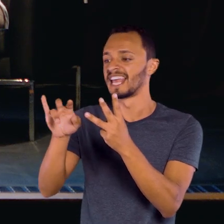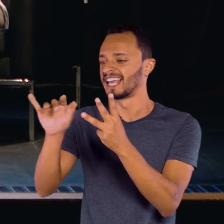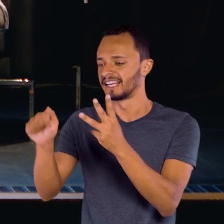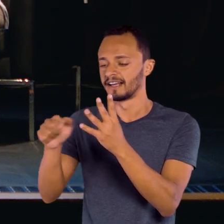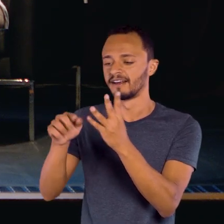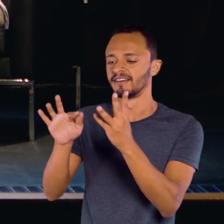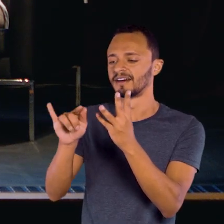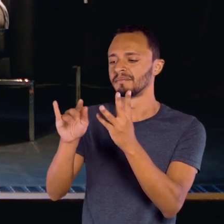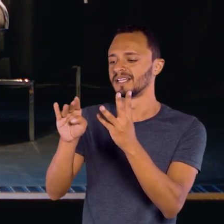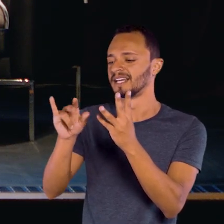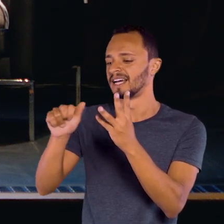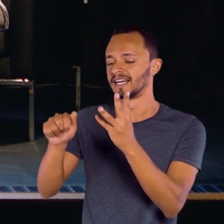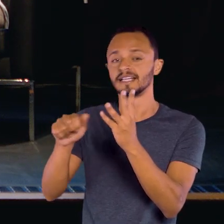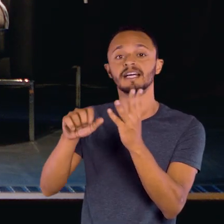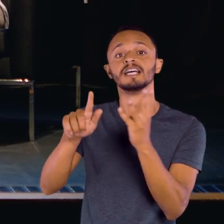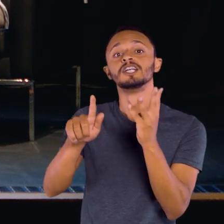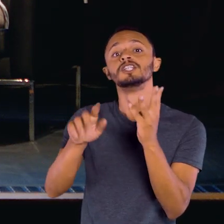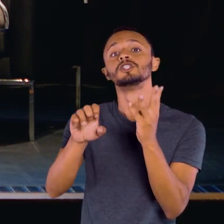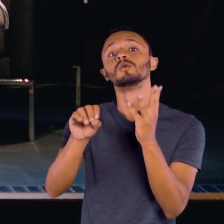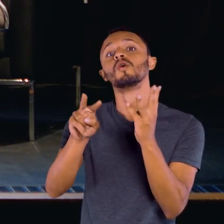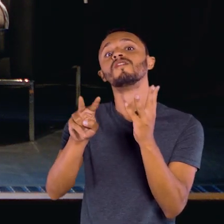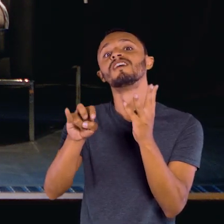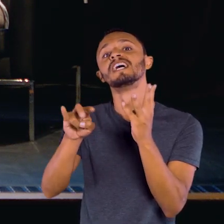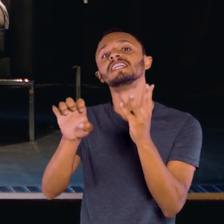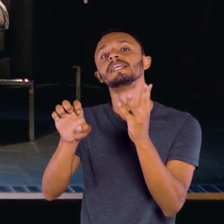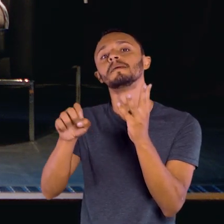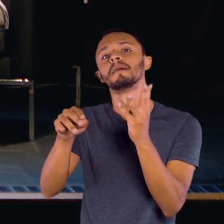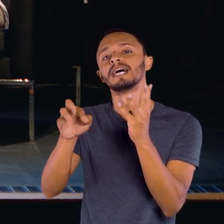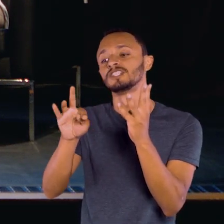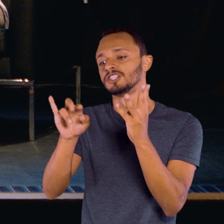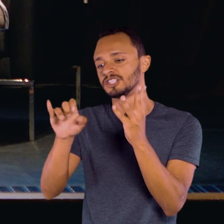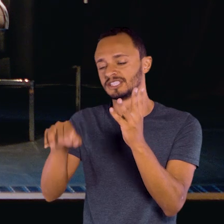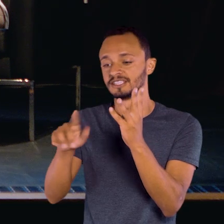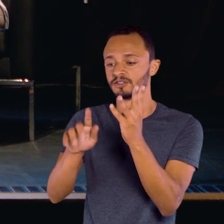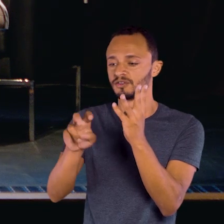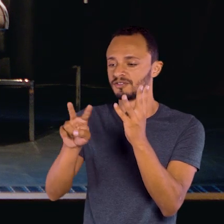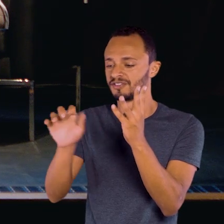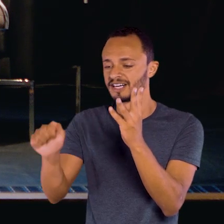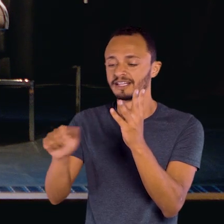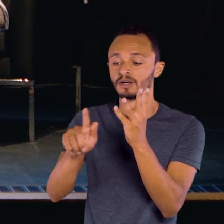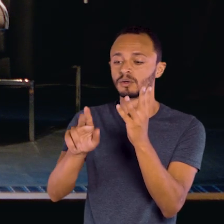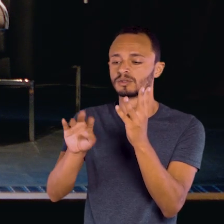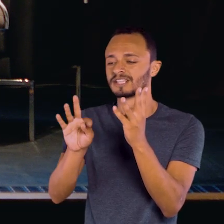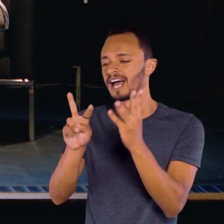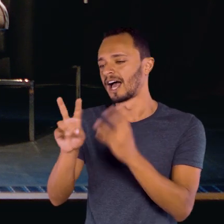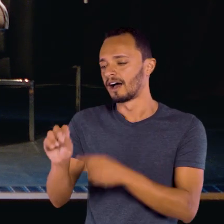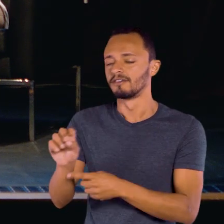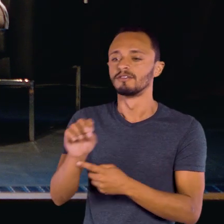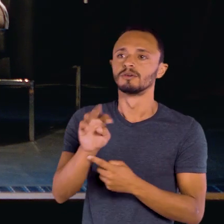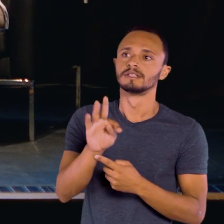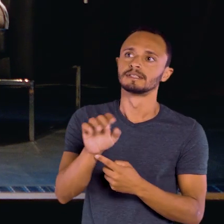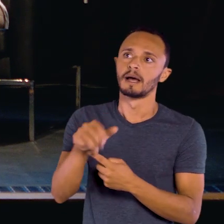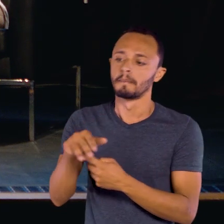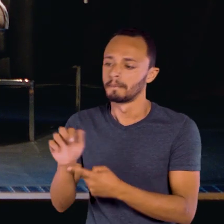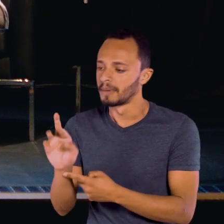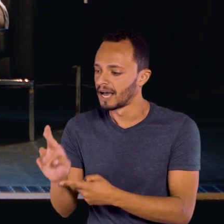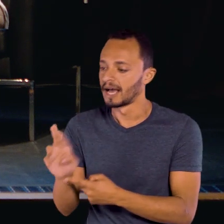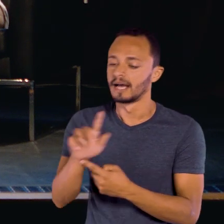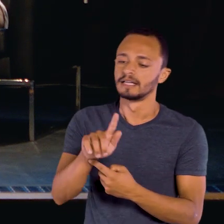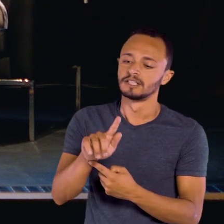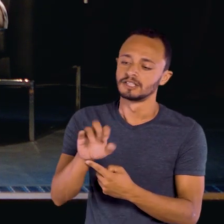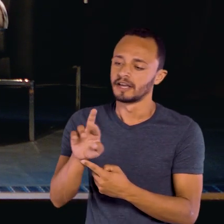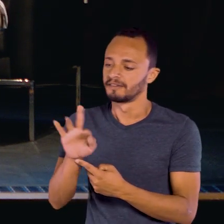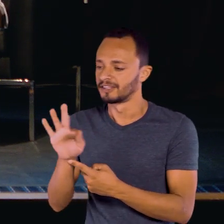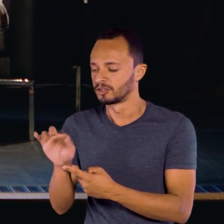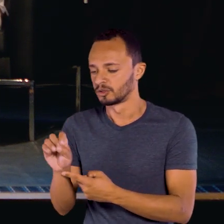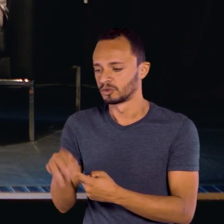Edmilson. Fabiana Cosa, Giovanni Martins, Giovana Madaloso, Gustavo Pacheco, Tamar Vieira Júnior, Jefferson